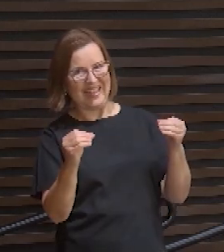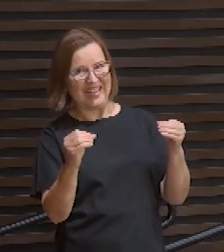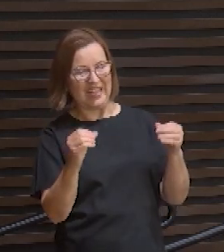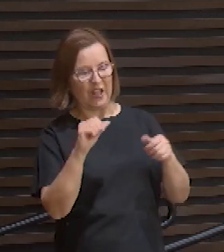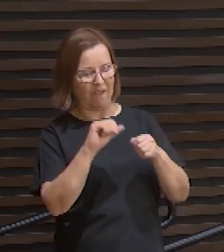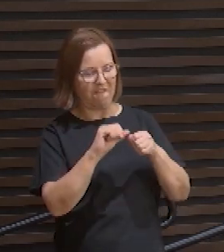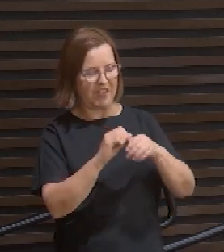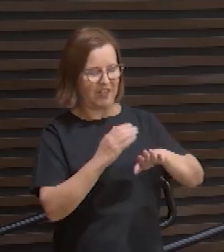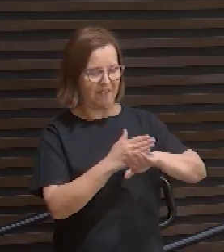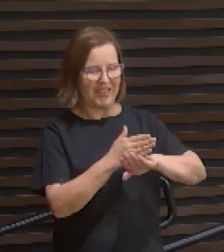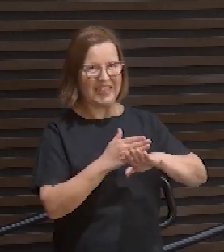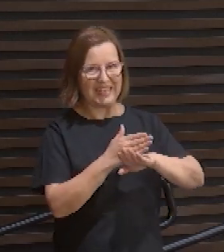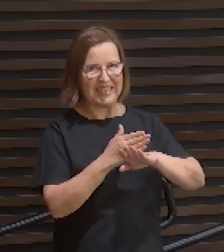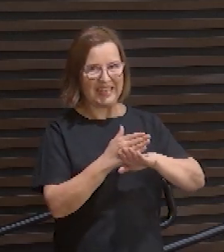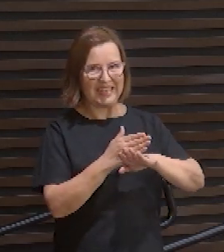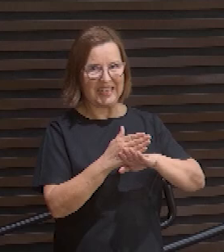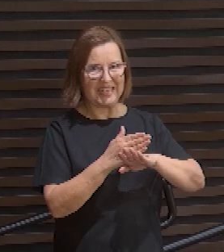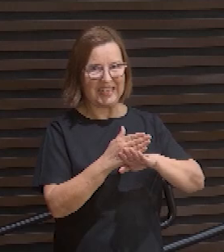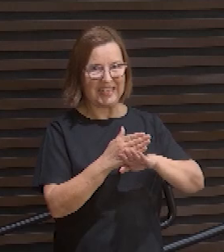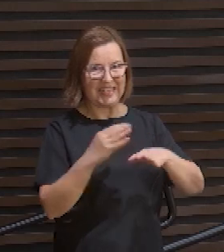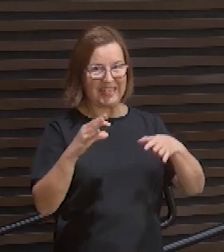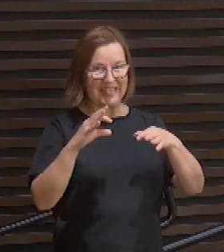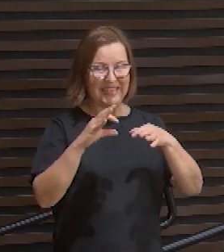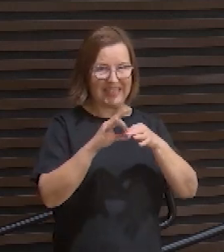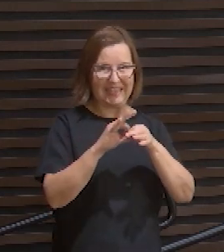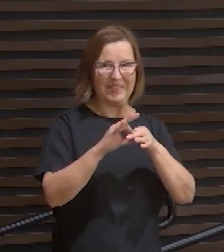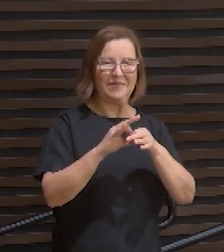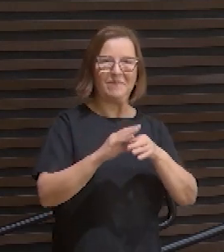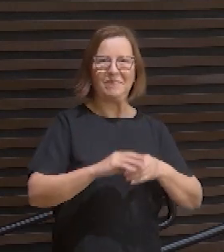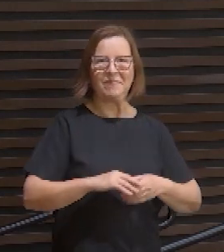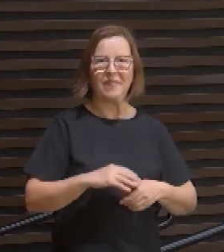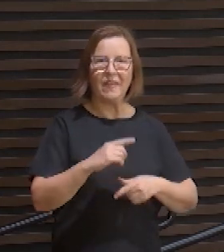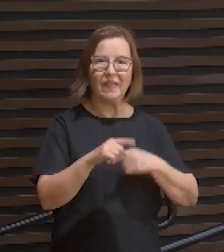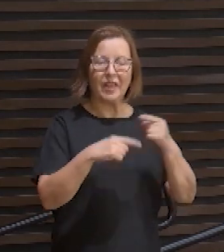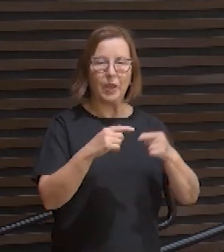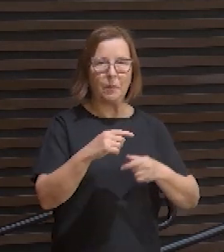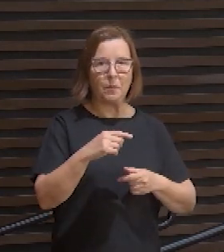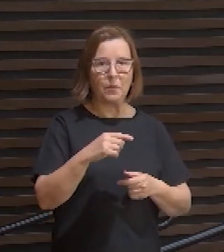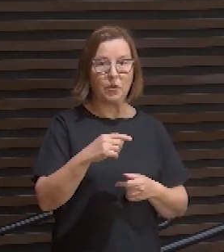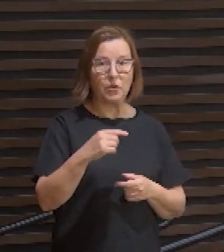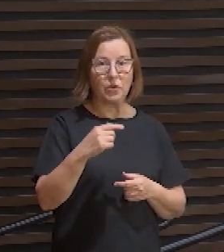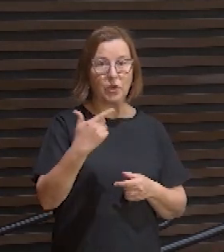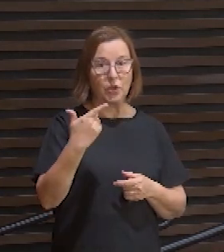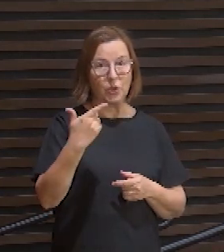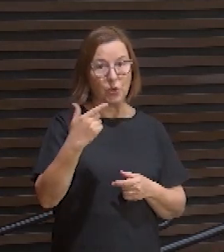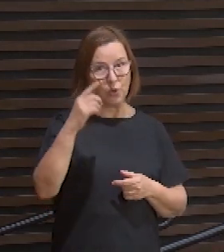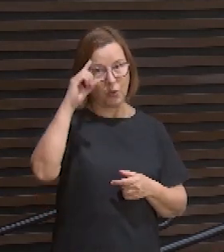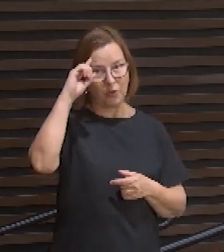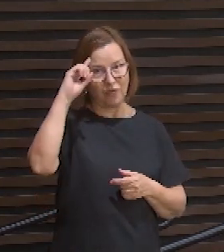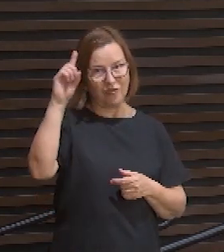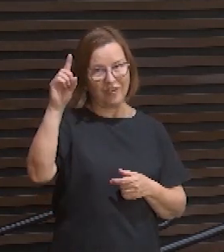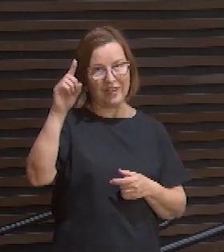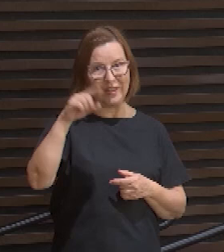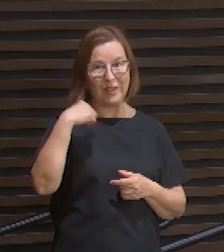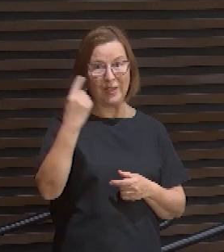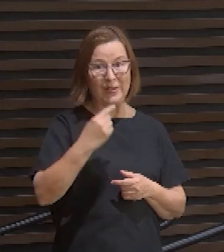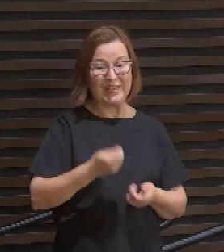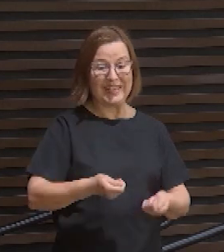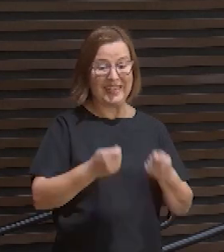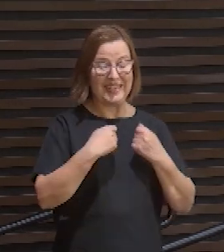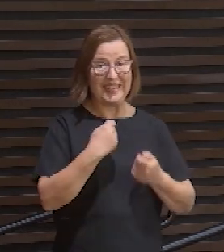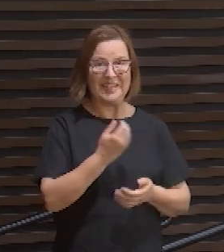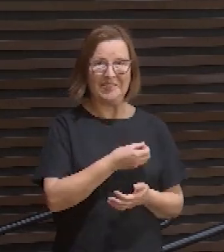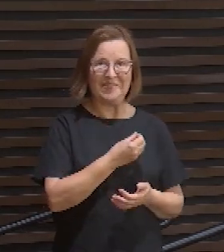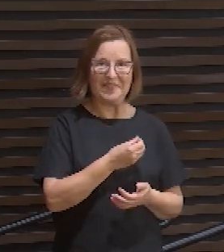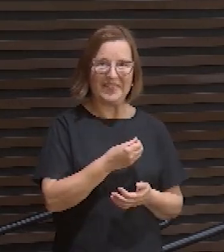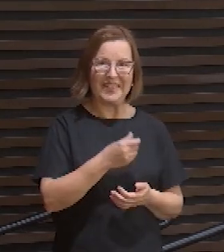Fez a ferida e a ligará. Depois de 2 dias, nos revigorará.